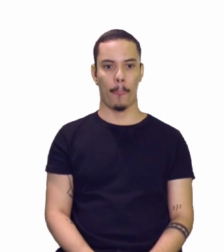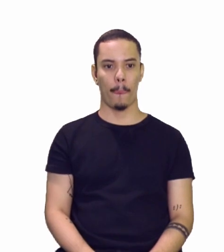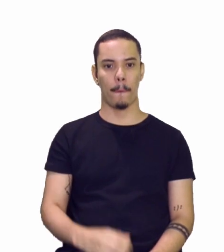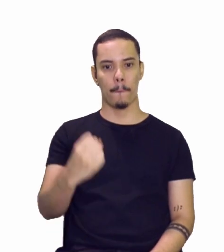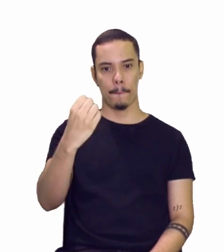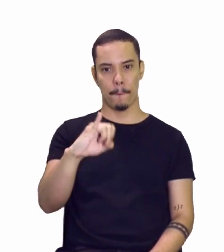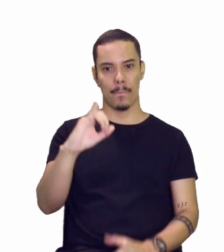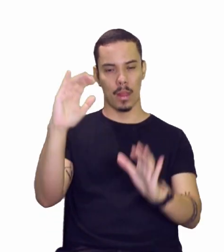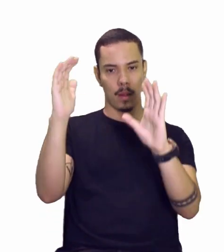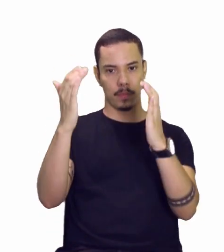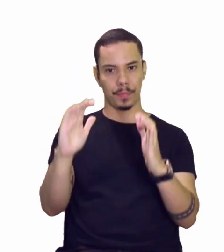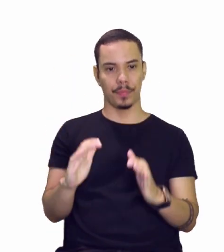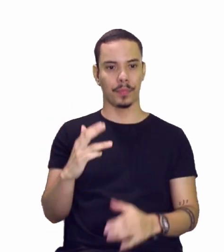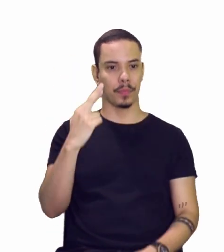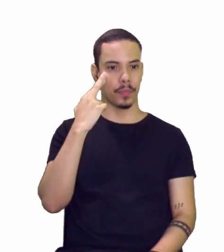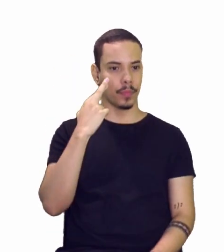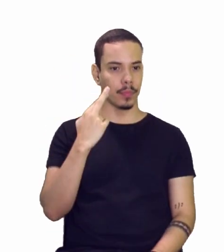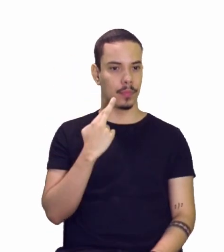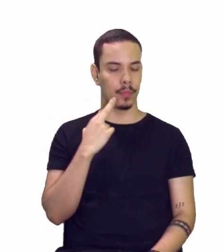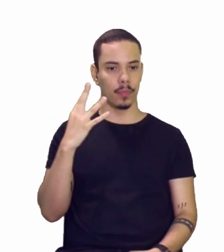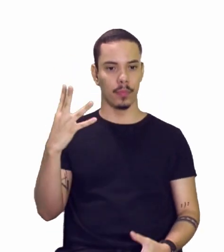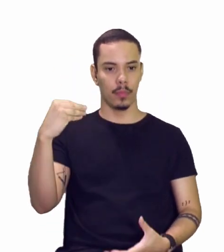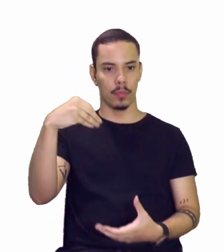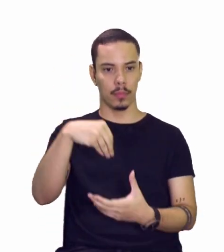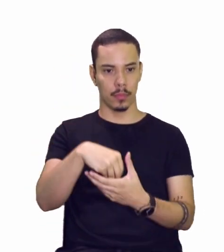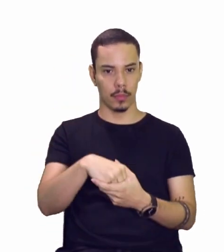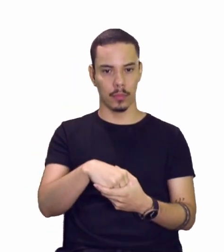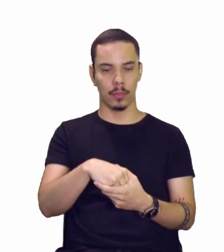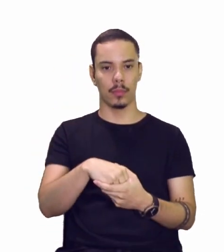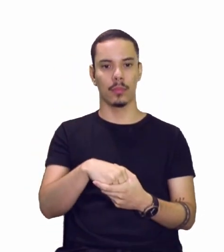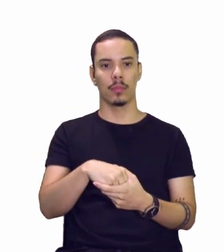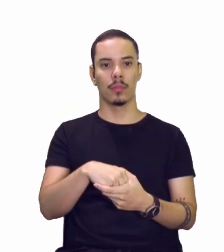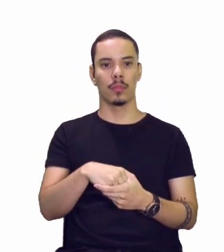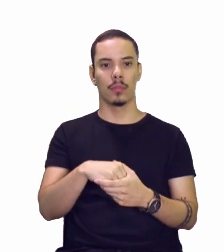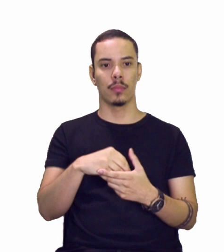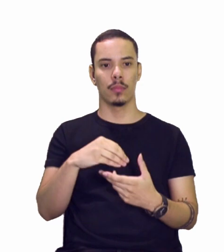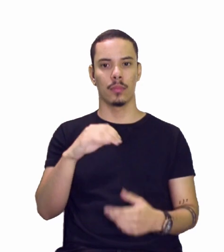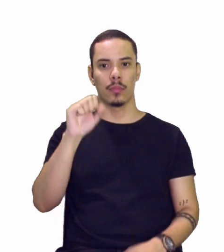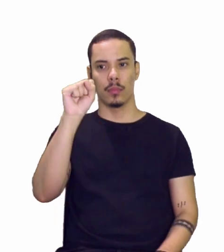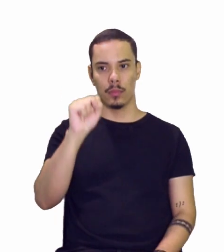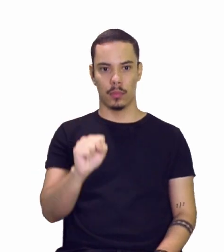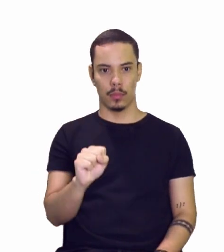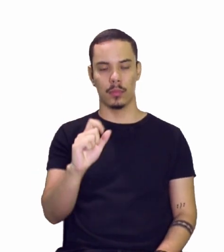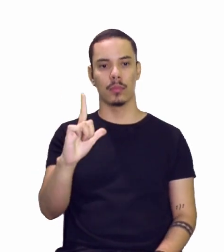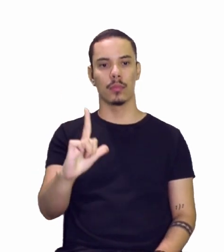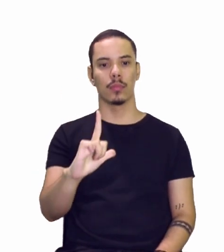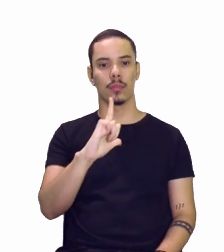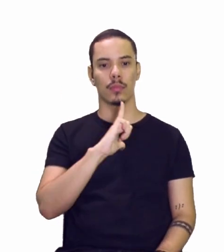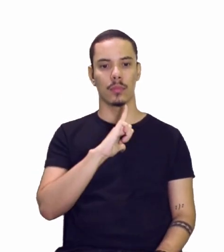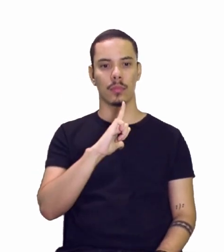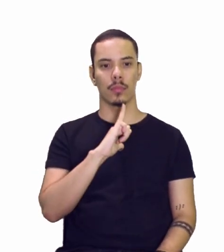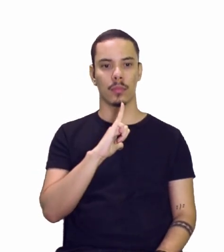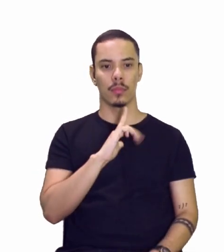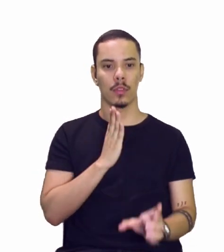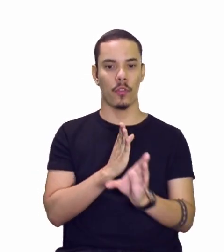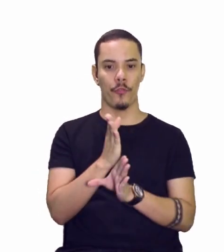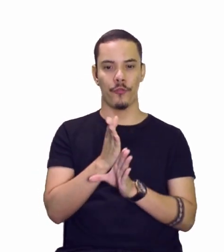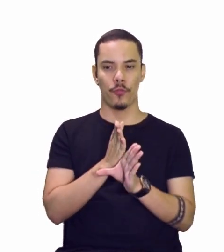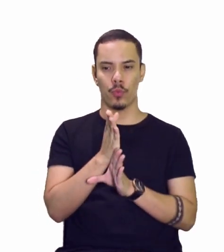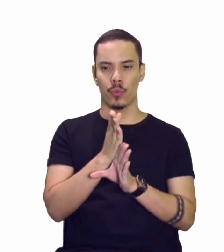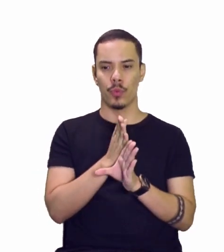Analisando Rondônia dentro da América do Sul, nós temos que ela faz fronteira, olha o tamanho